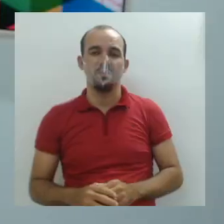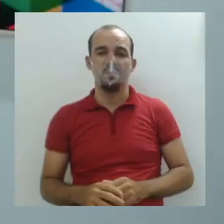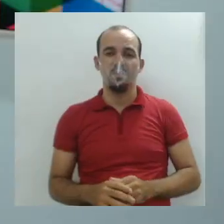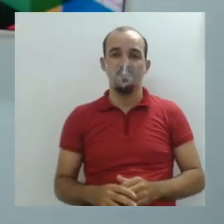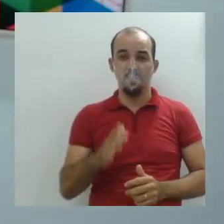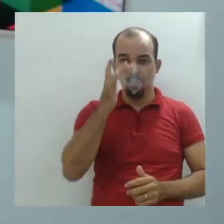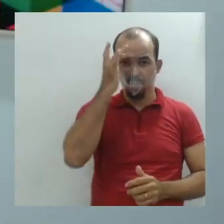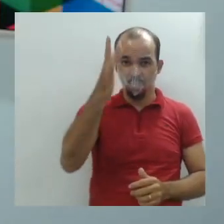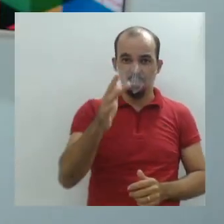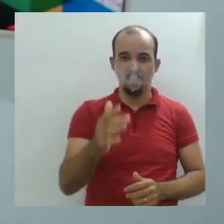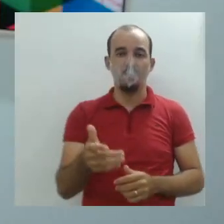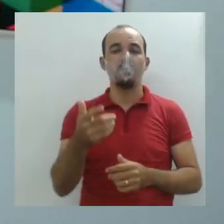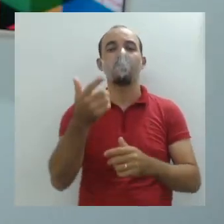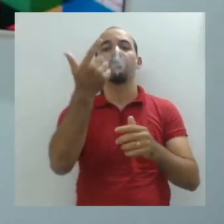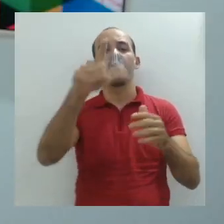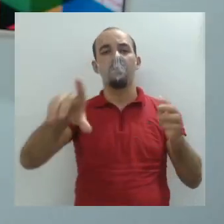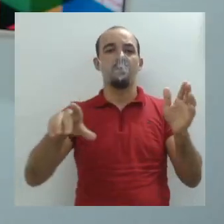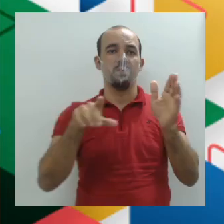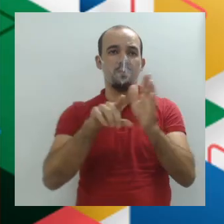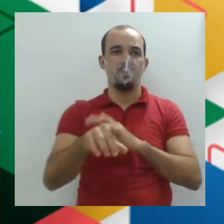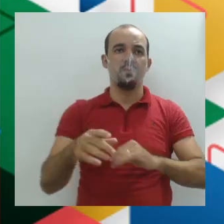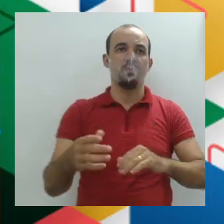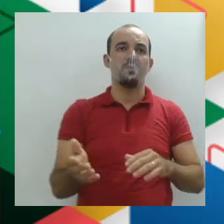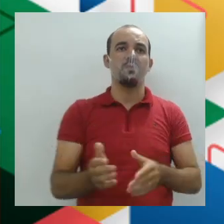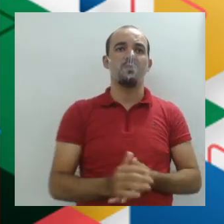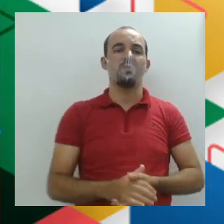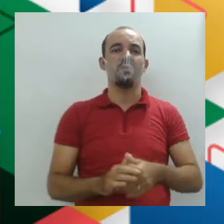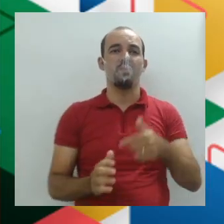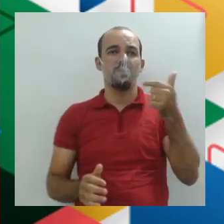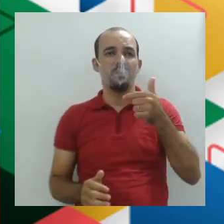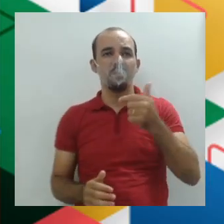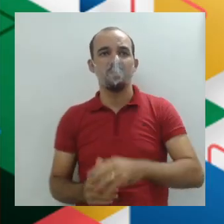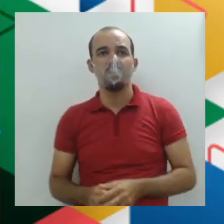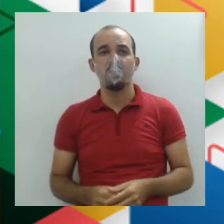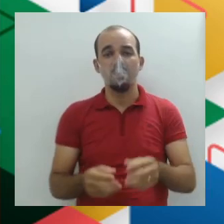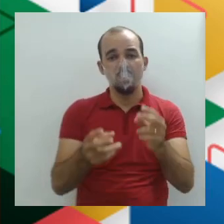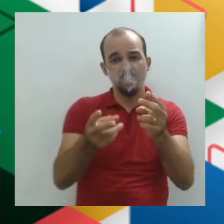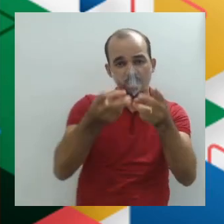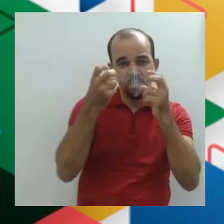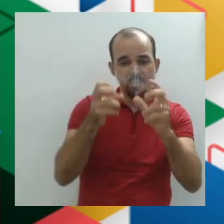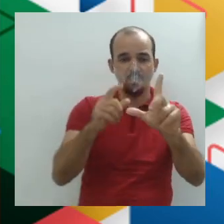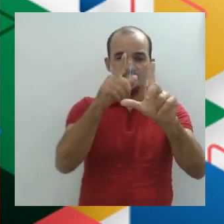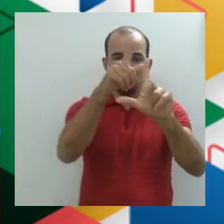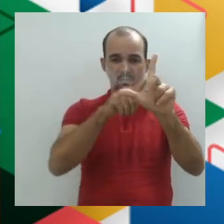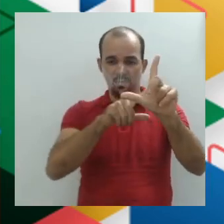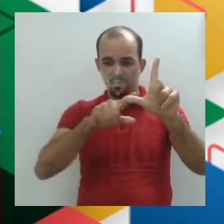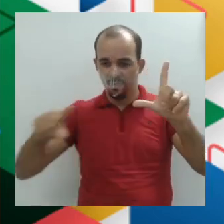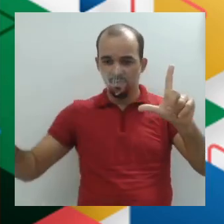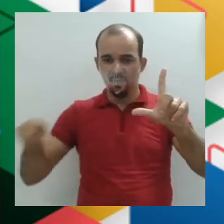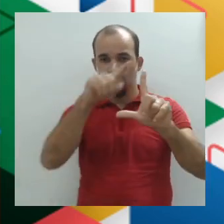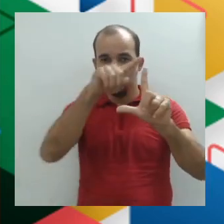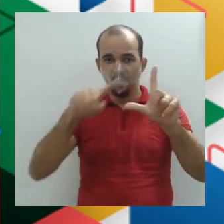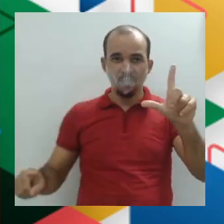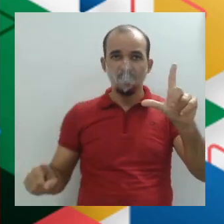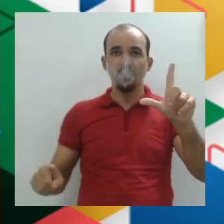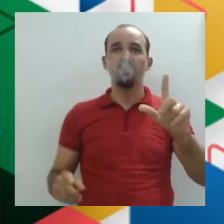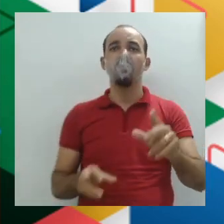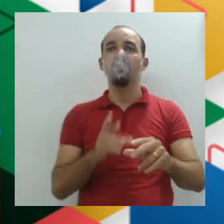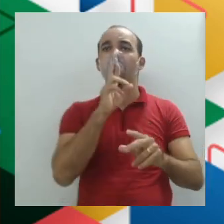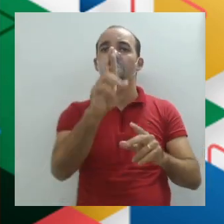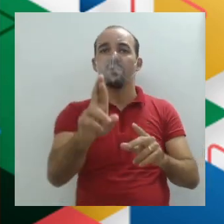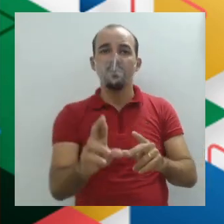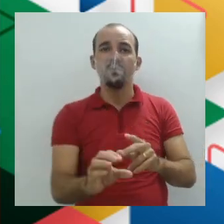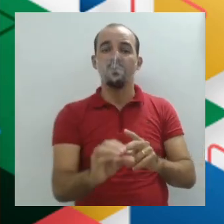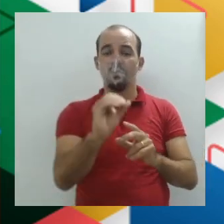Fácil? Bora para outra, sem perder tempo. Observe o triângulo retângulo e indique o valor do cosseno do ângulo alfa. O ângulo